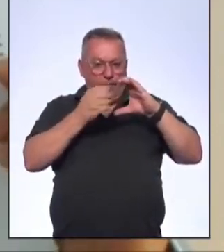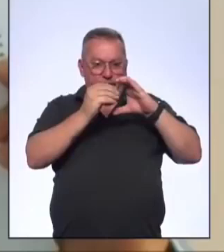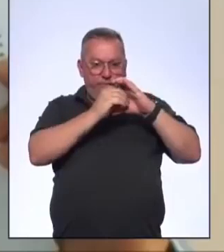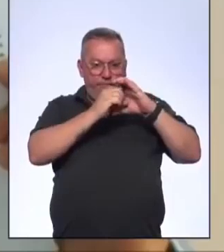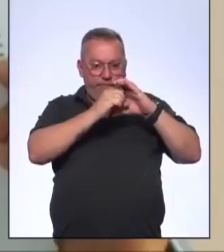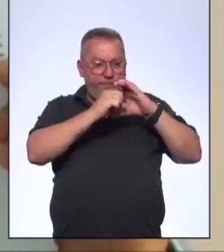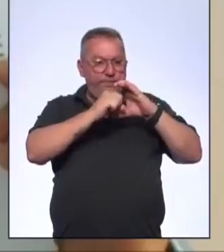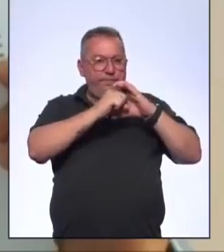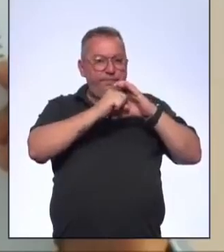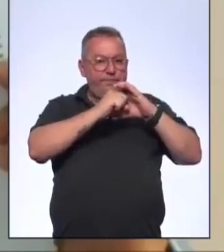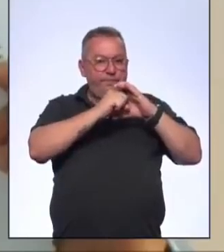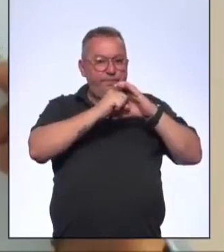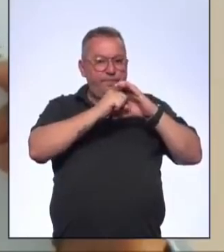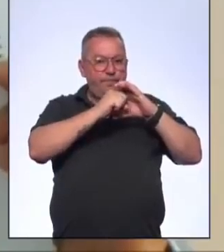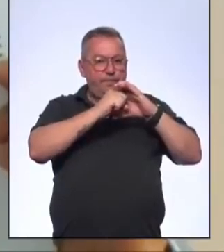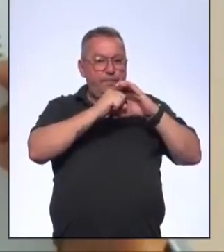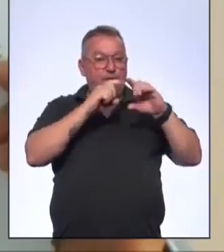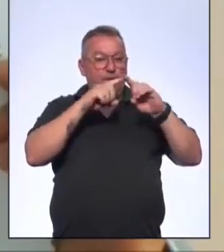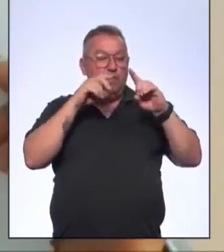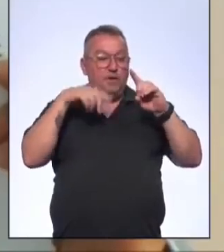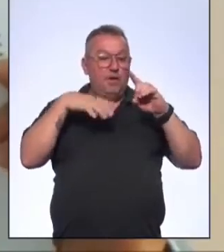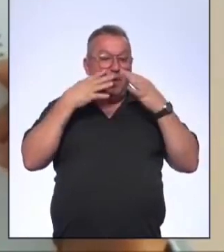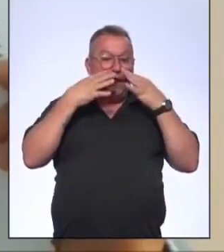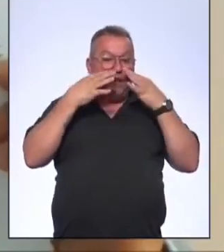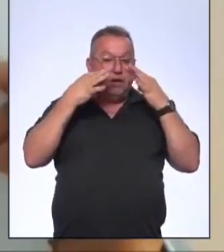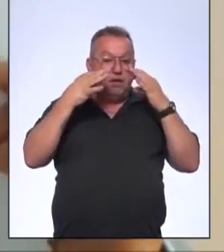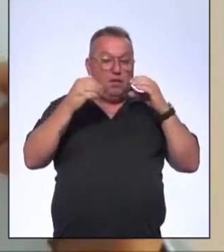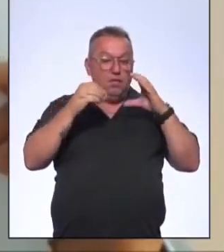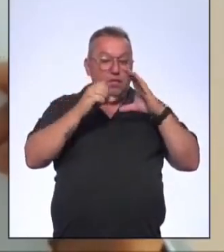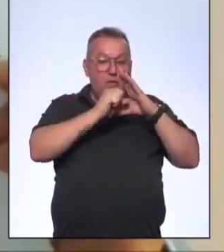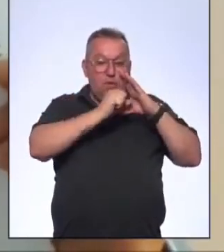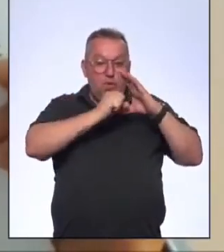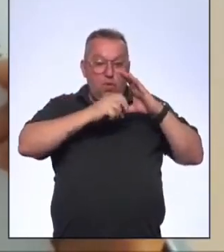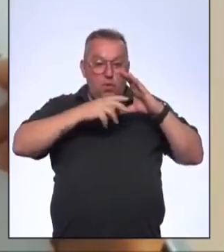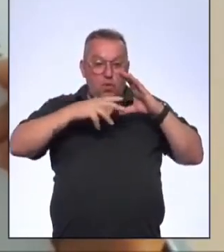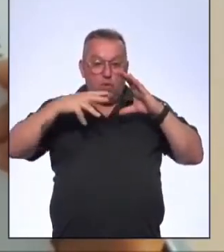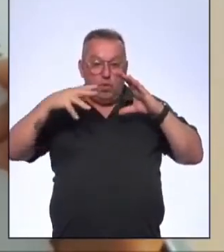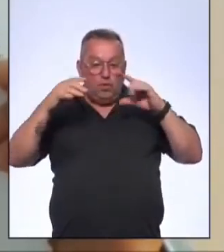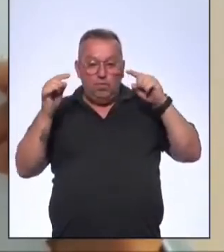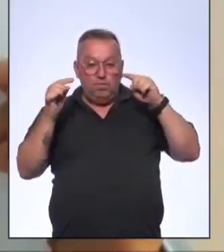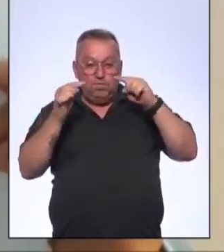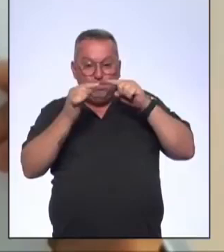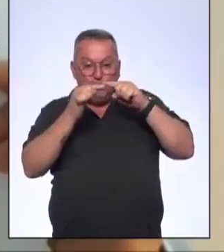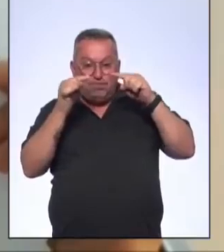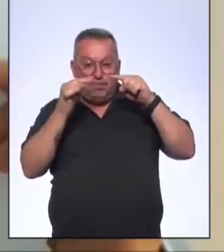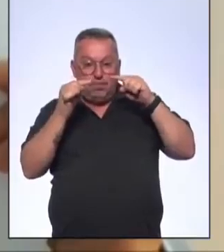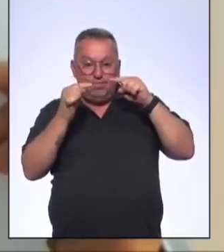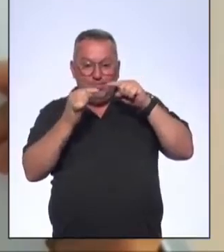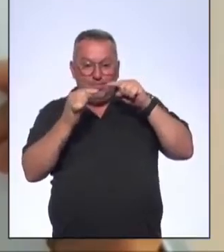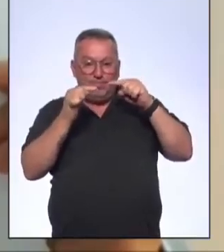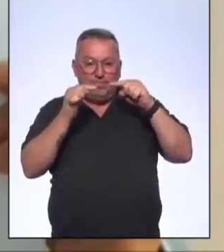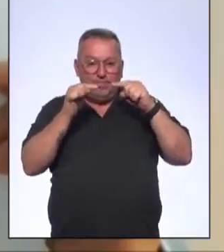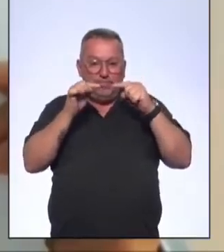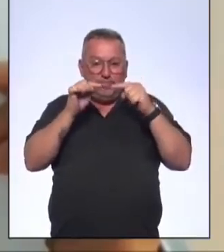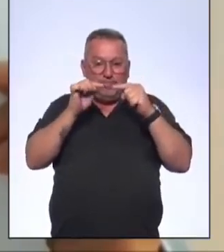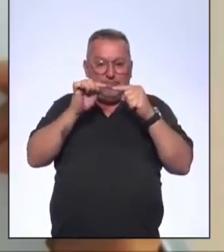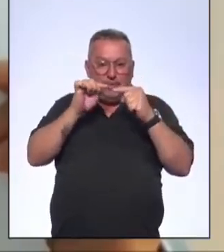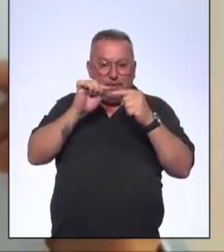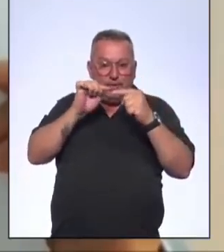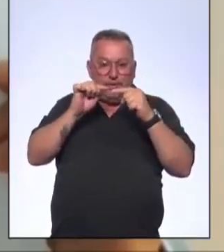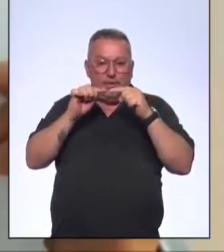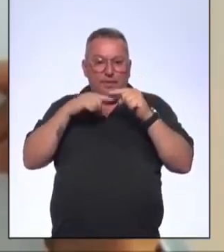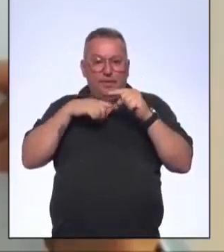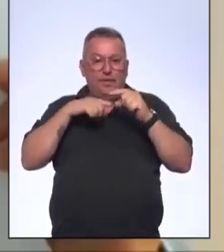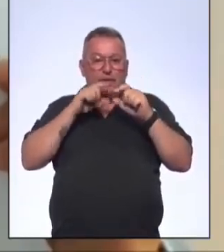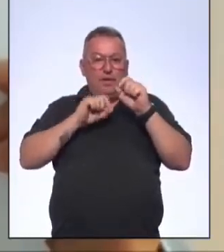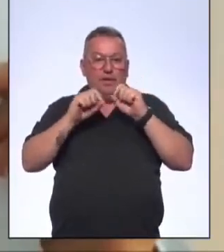bom? E aqui, ó, se você prestar atenção, eles não se encostam. A diferença aqui entre um neurônio e outro, aqui, o